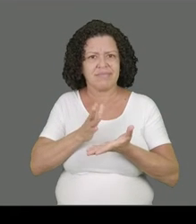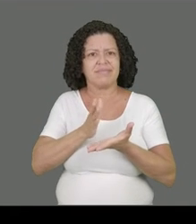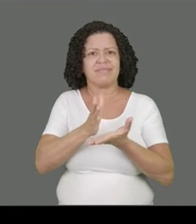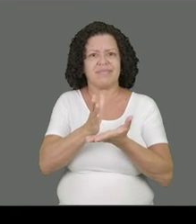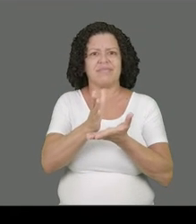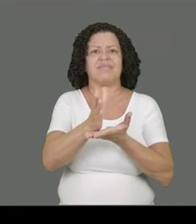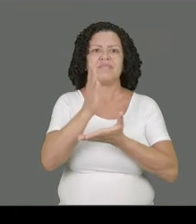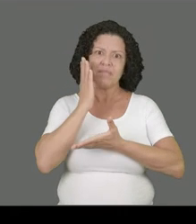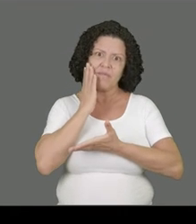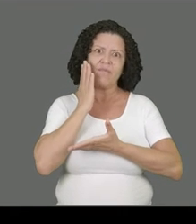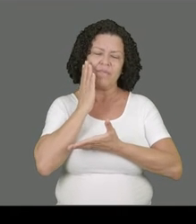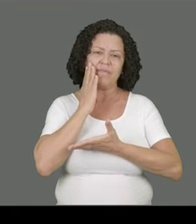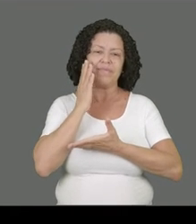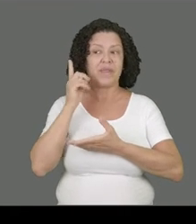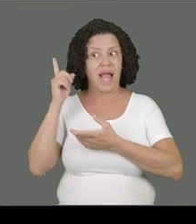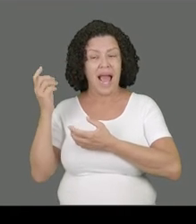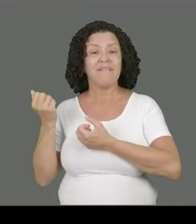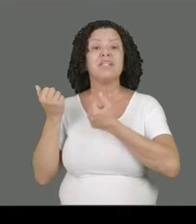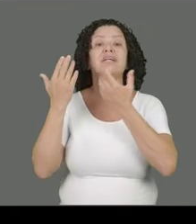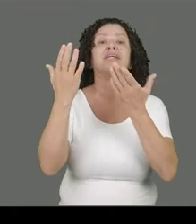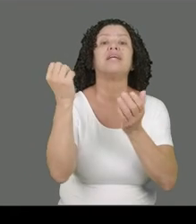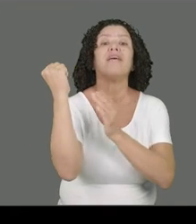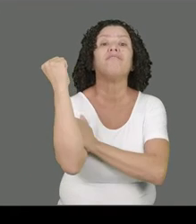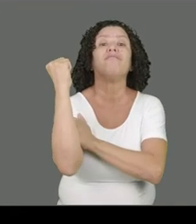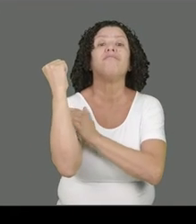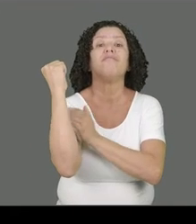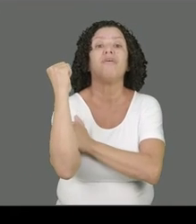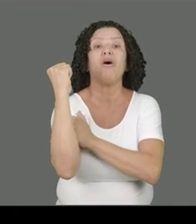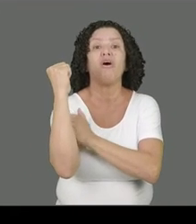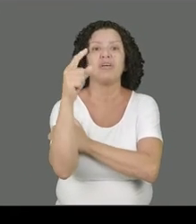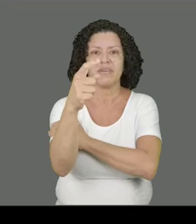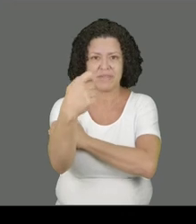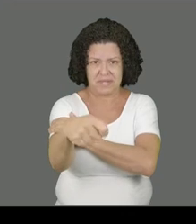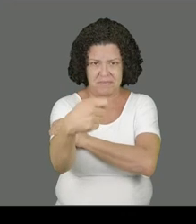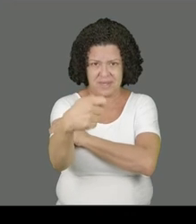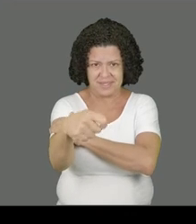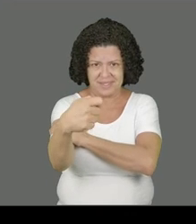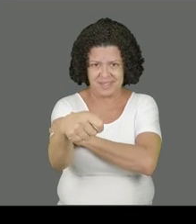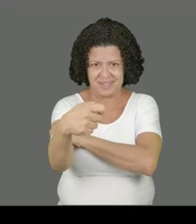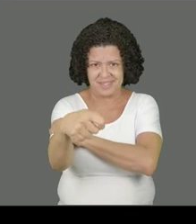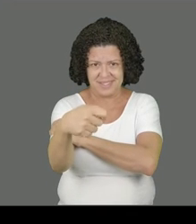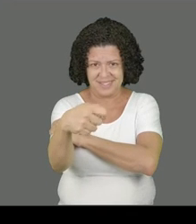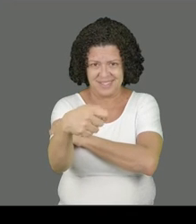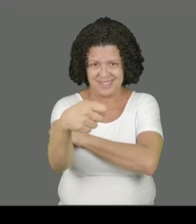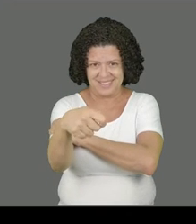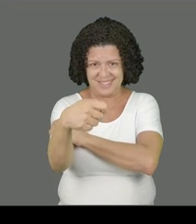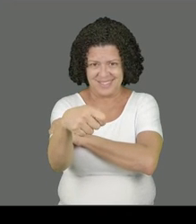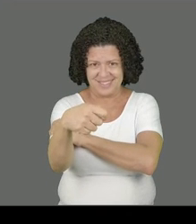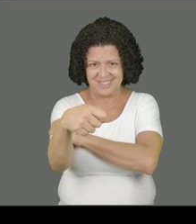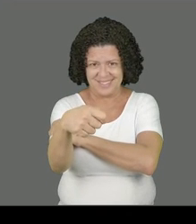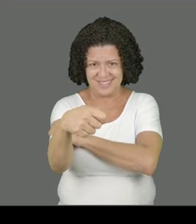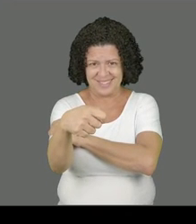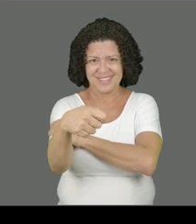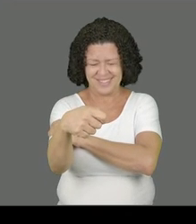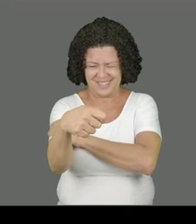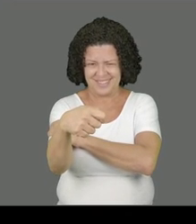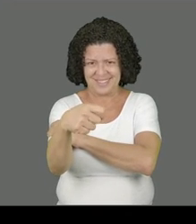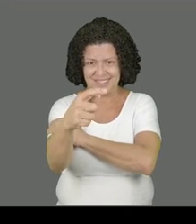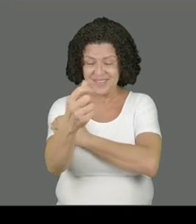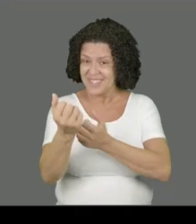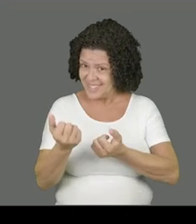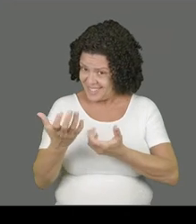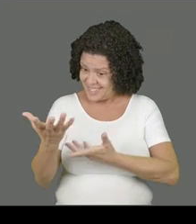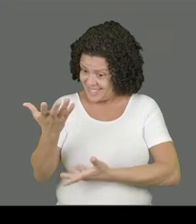o seguinte: nós te daremos a força necessária se a